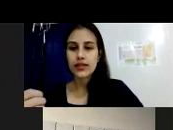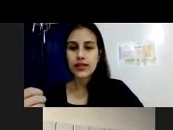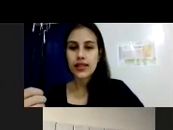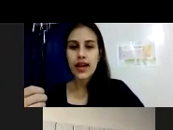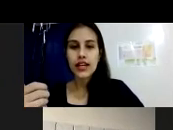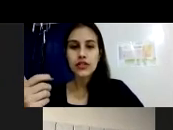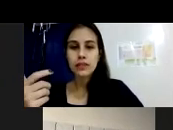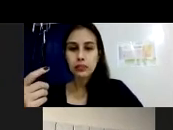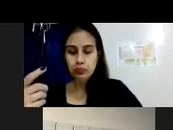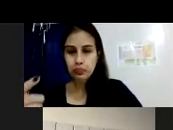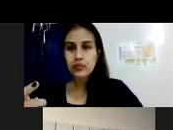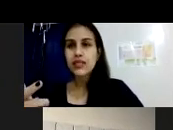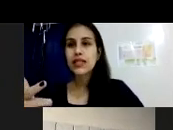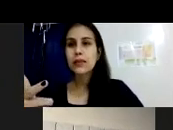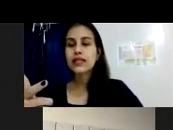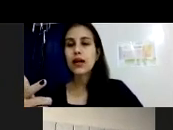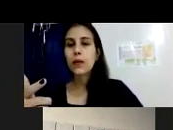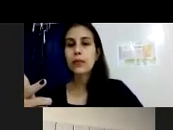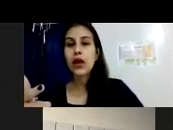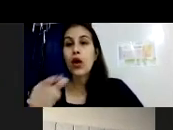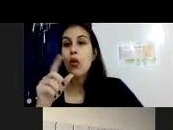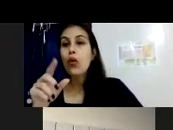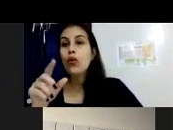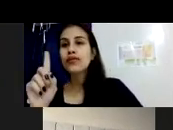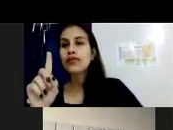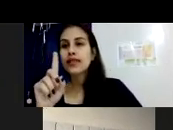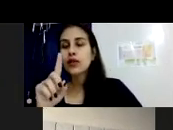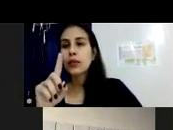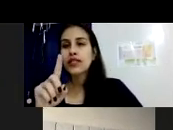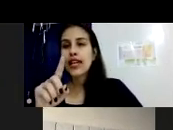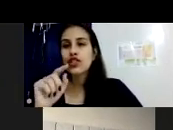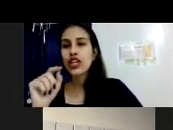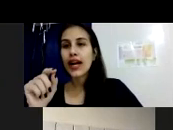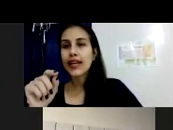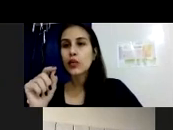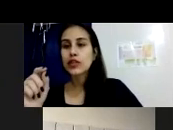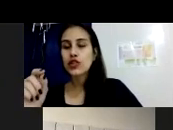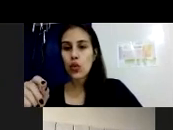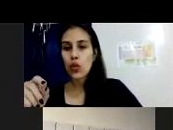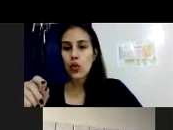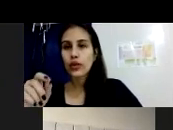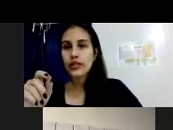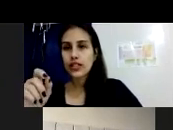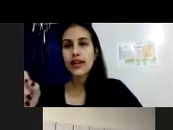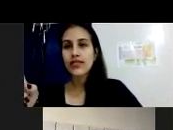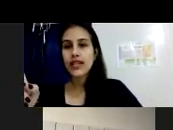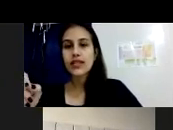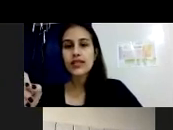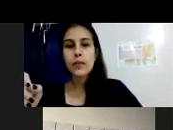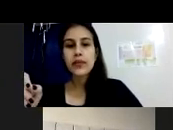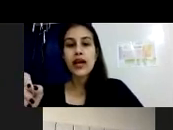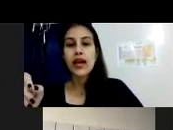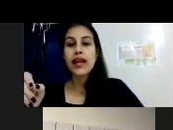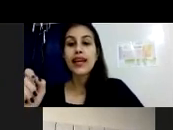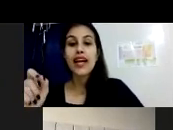paciente? Ansiedade, depressão. Uma vez que o paciente caiu, machucou na